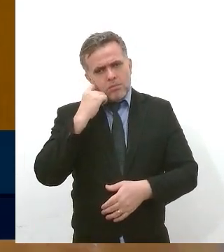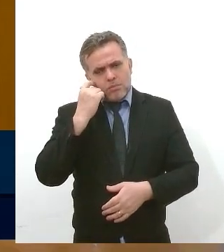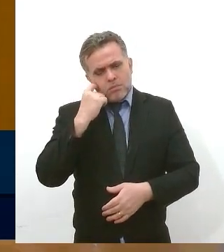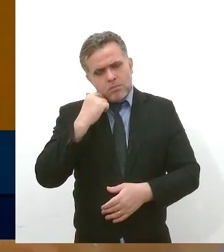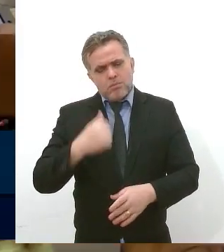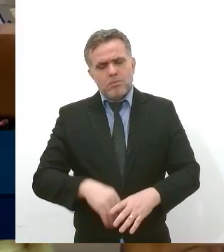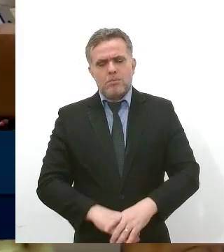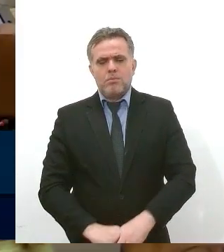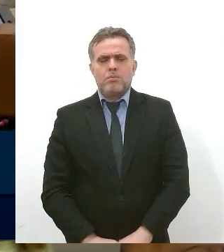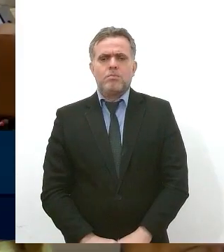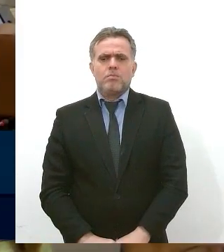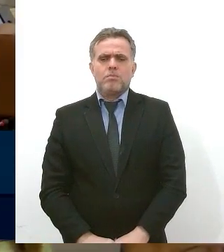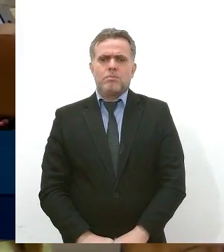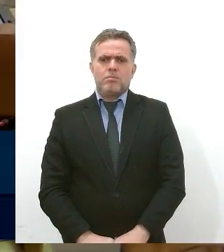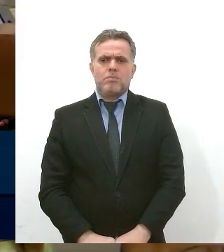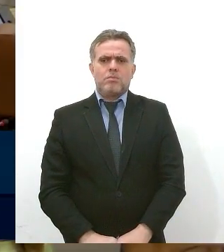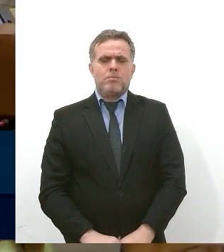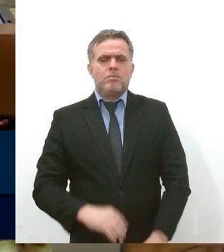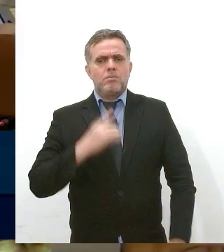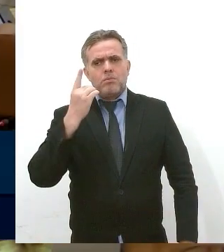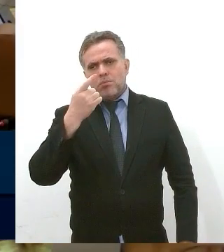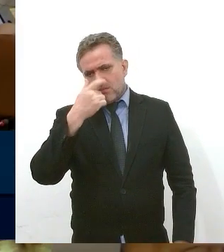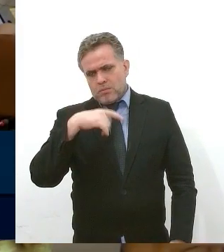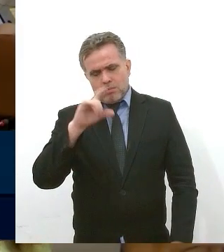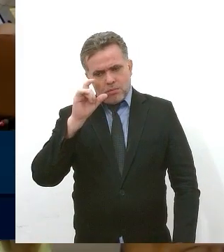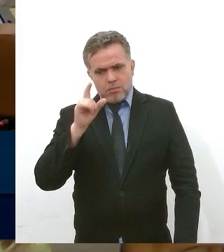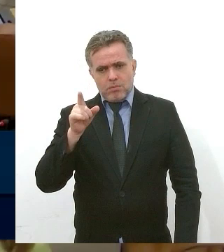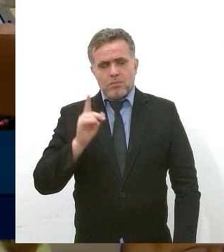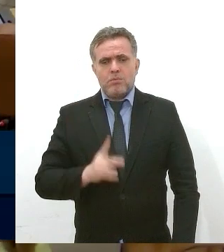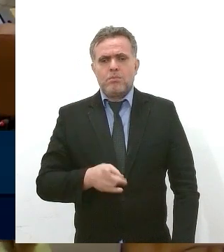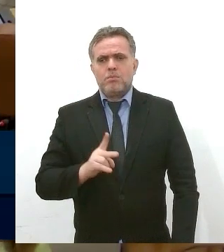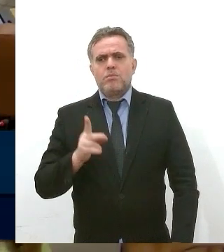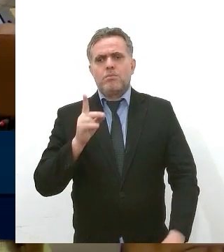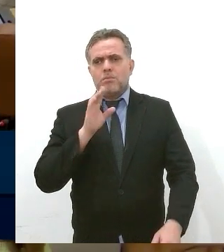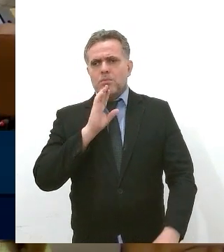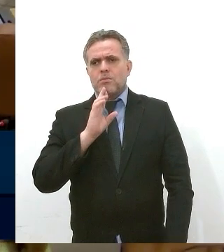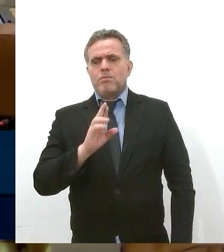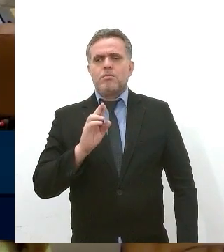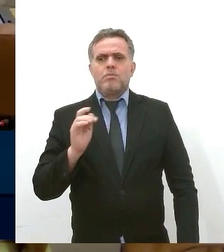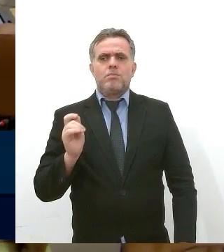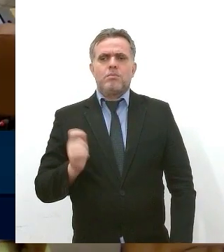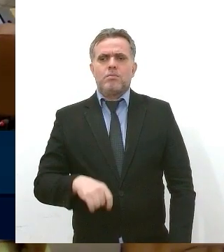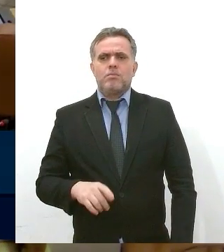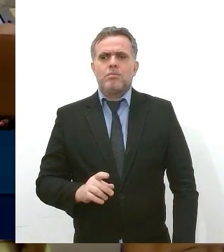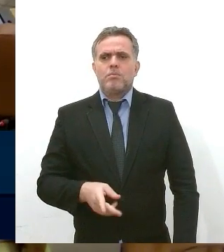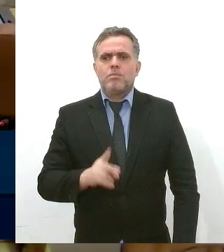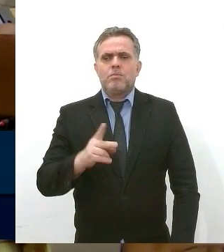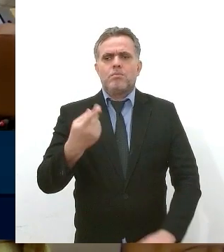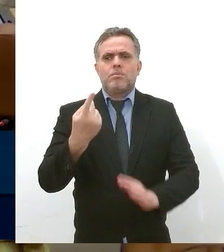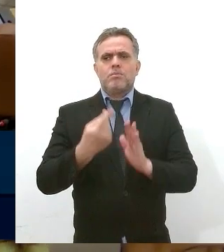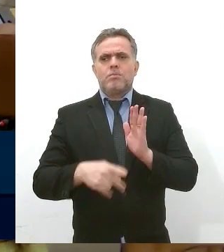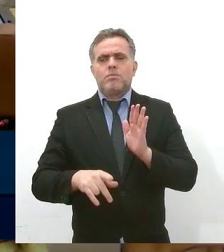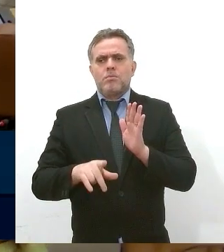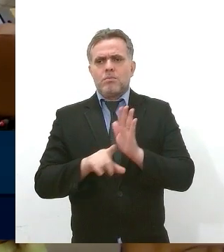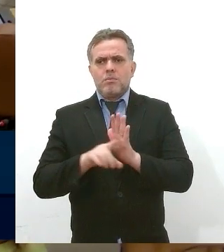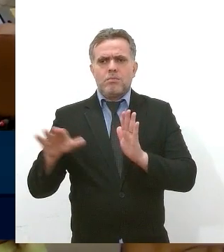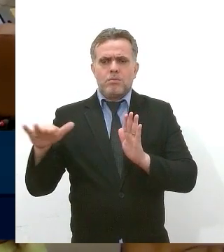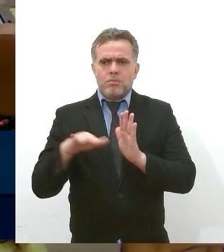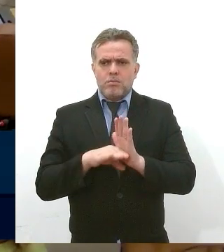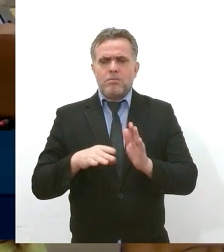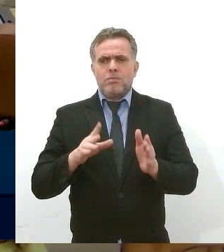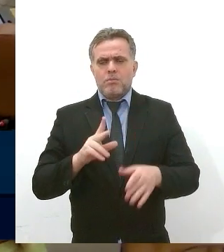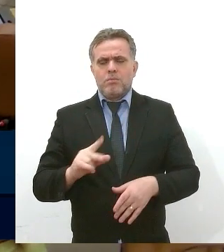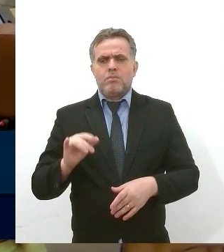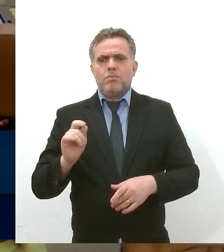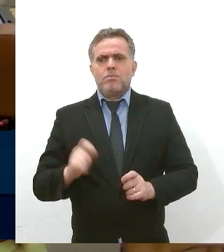Deputado Jorge, Vossa Excelência perguntou e Vossa Excelência mesmo respondeu, né? Os projetos não chegaram. Ainda no grande expediente, tem a palavra o